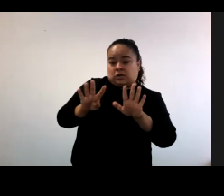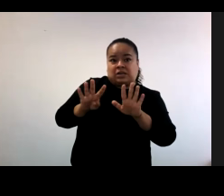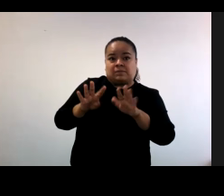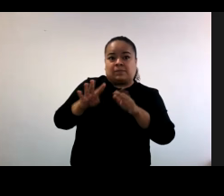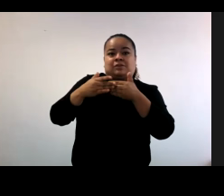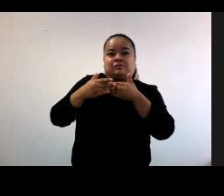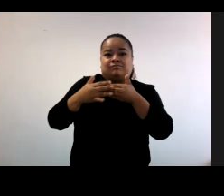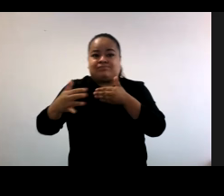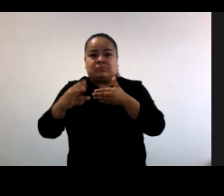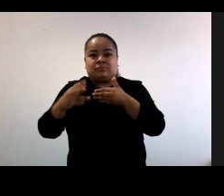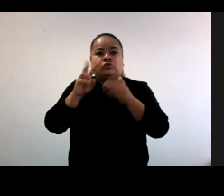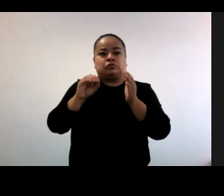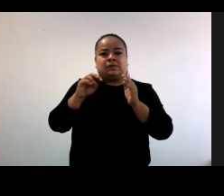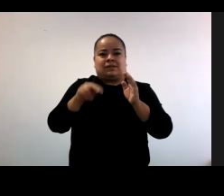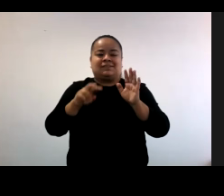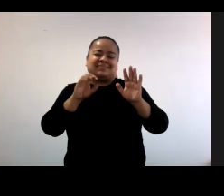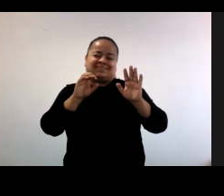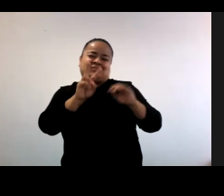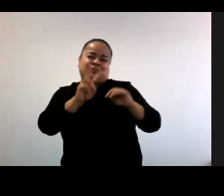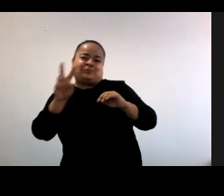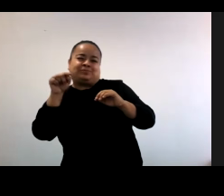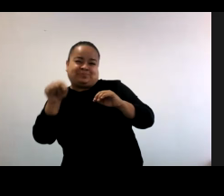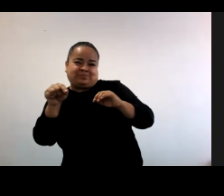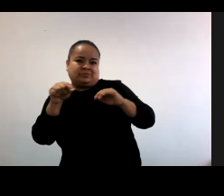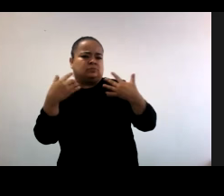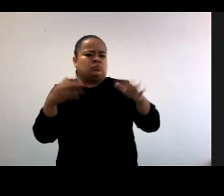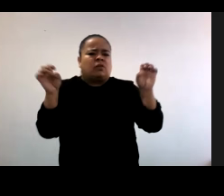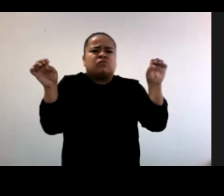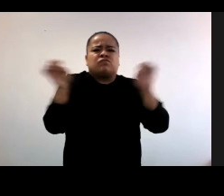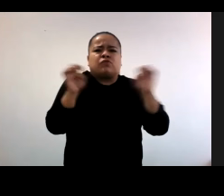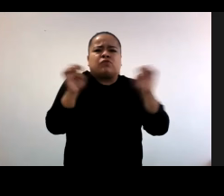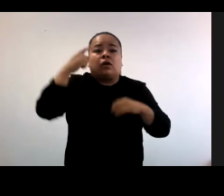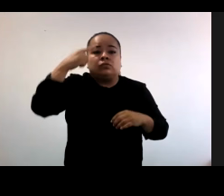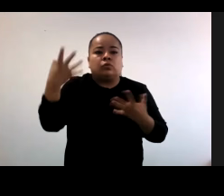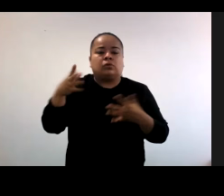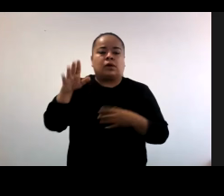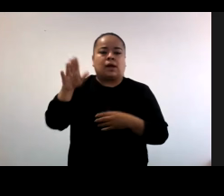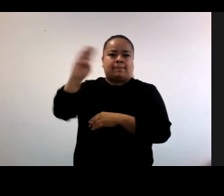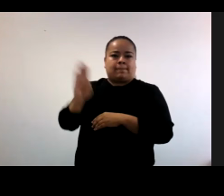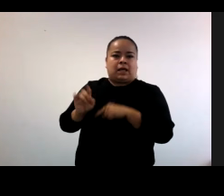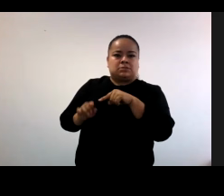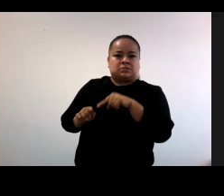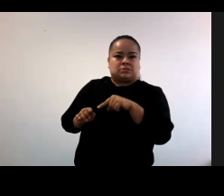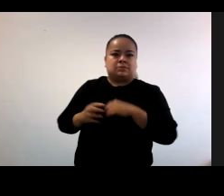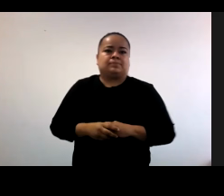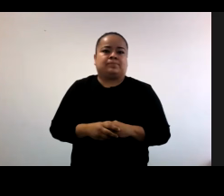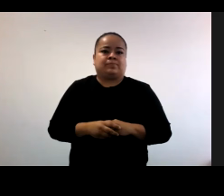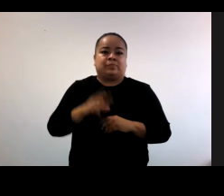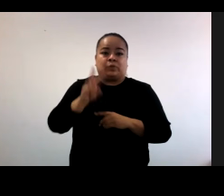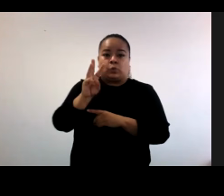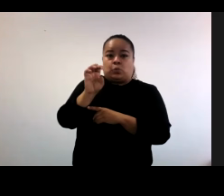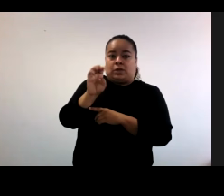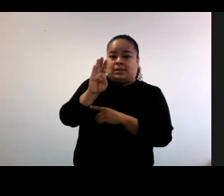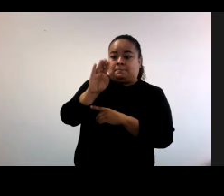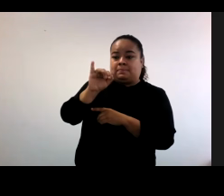de Vigilância, Preparação e Resposta a Desastres e Emergências da Organização da Pan-Americana de Saúde no Brasil. Esse webinar tem